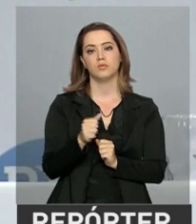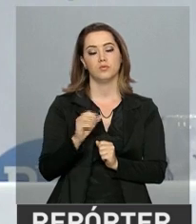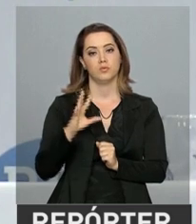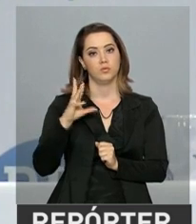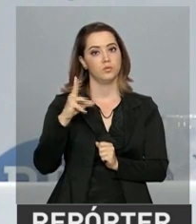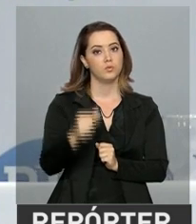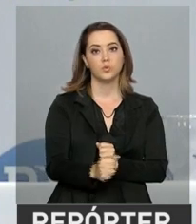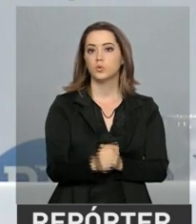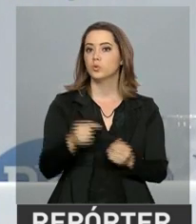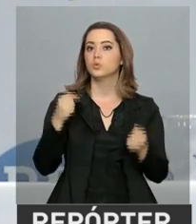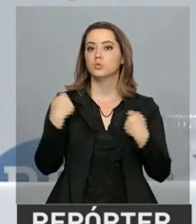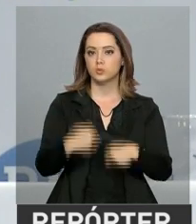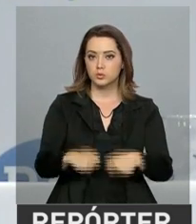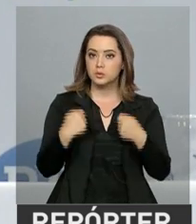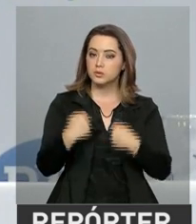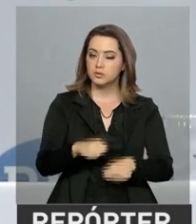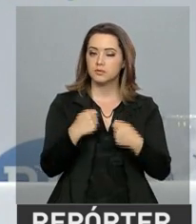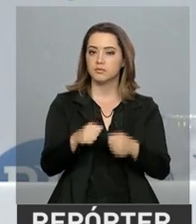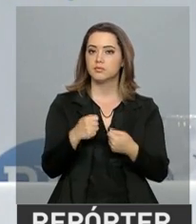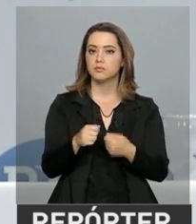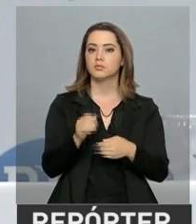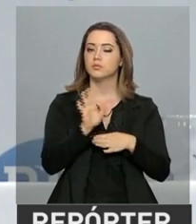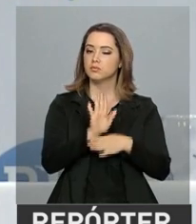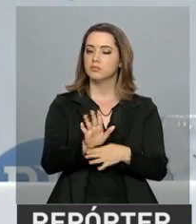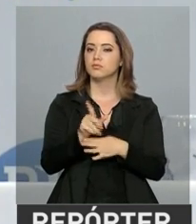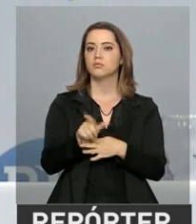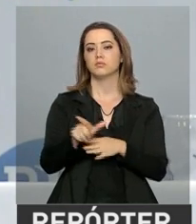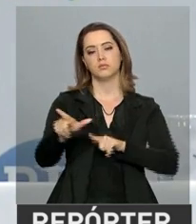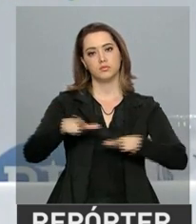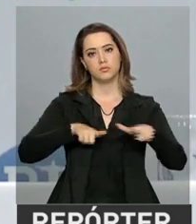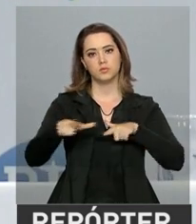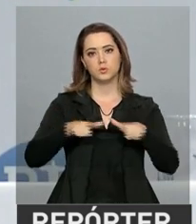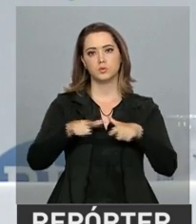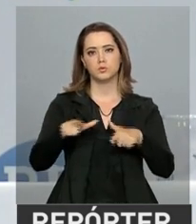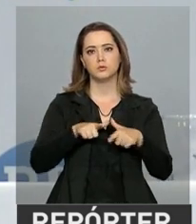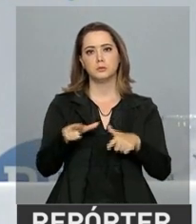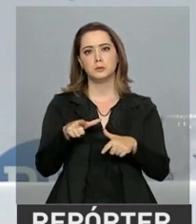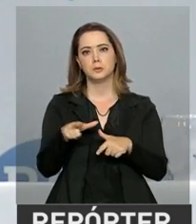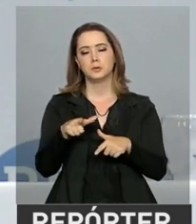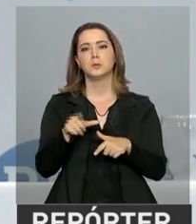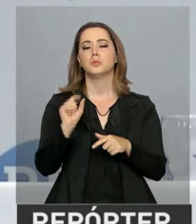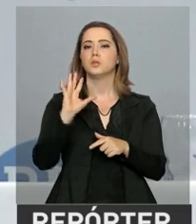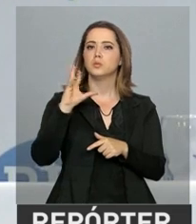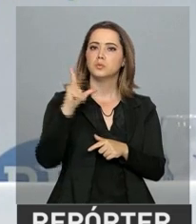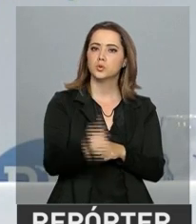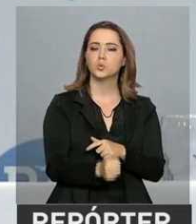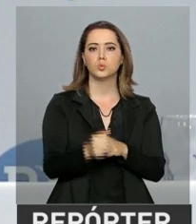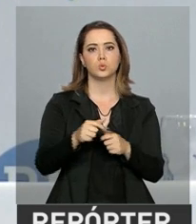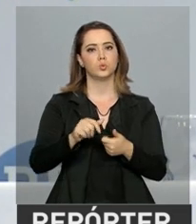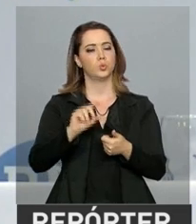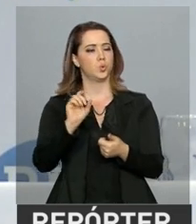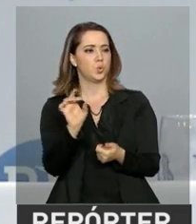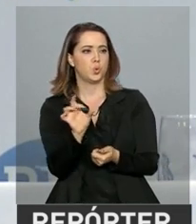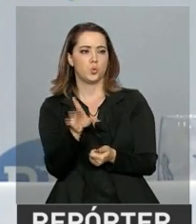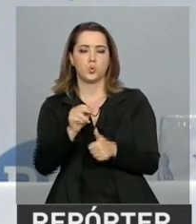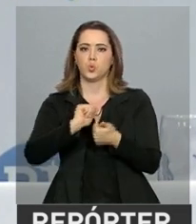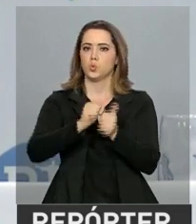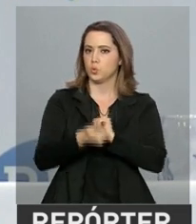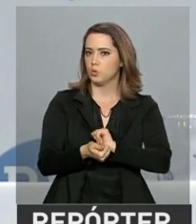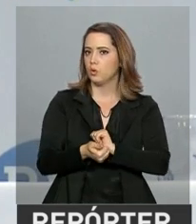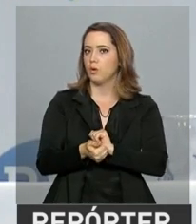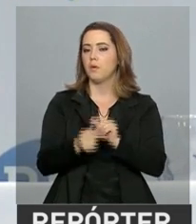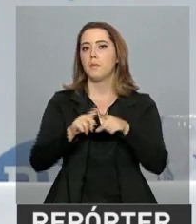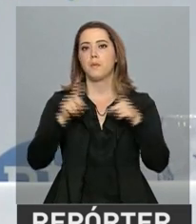com tudo aquilo que é necessário para que a cobertura, não só esportiva, mas a cobertura